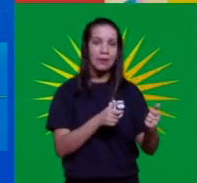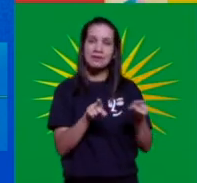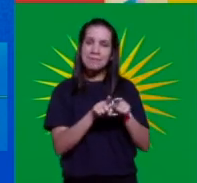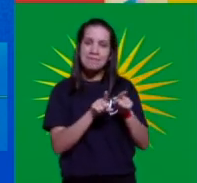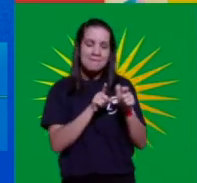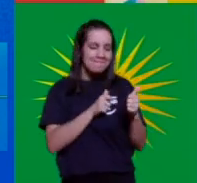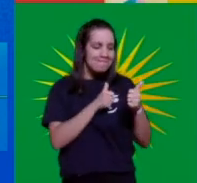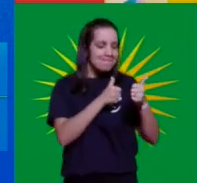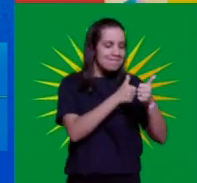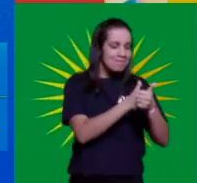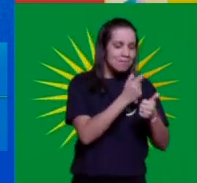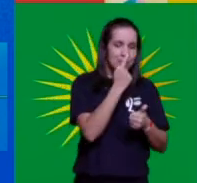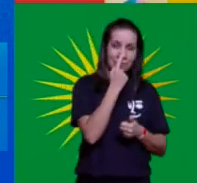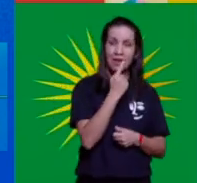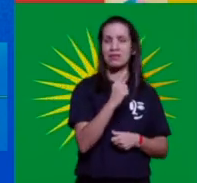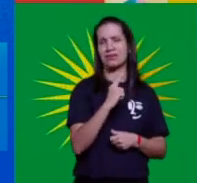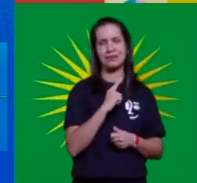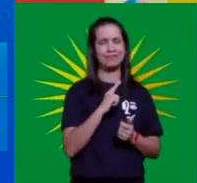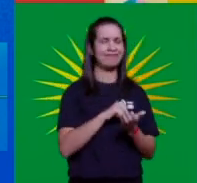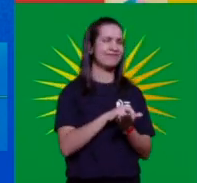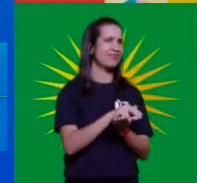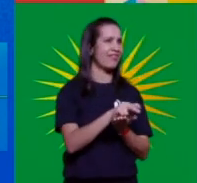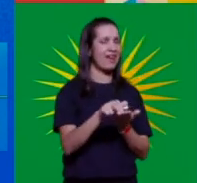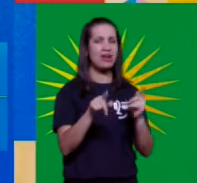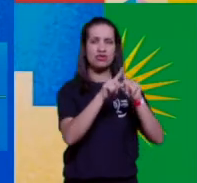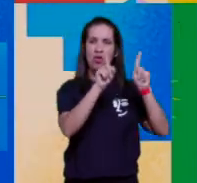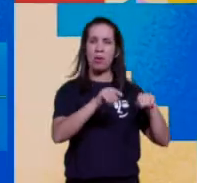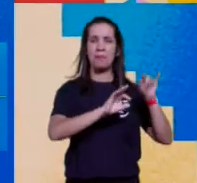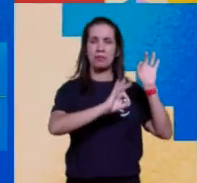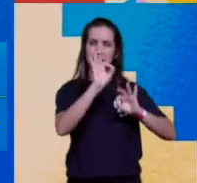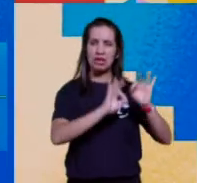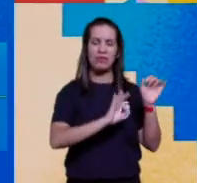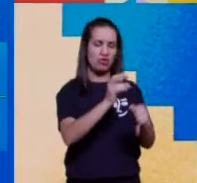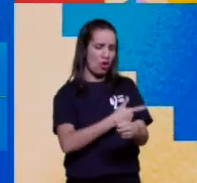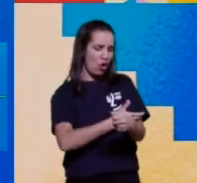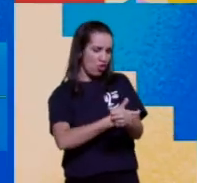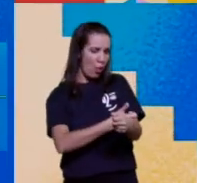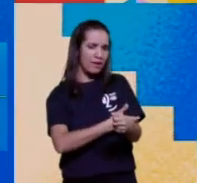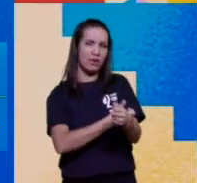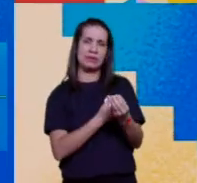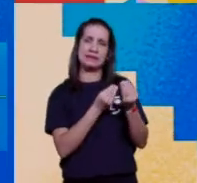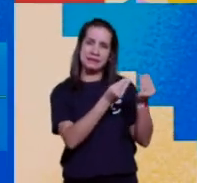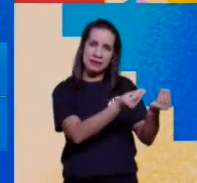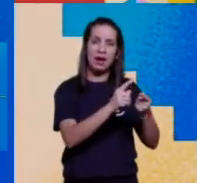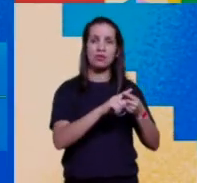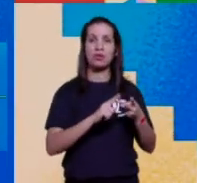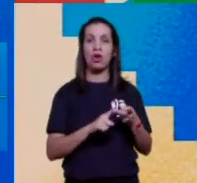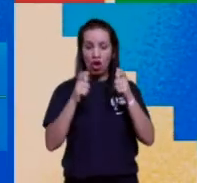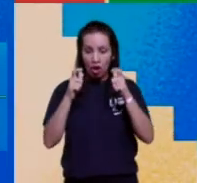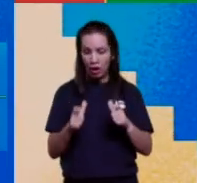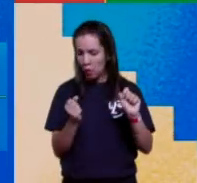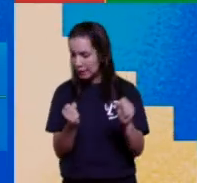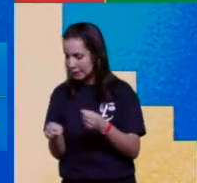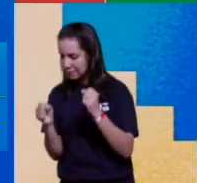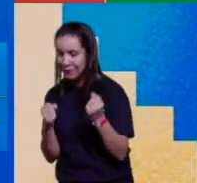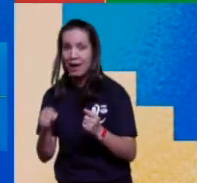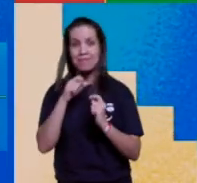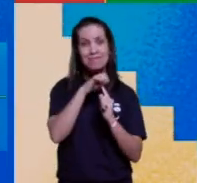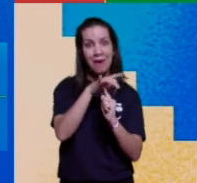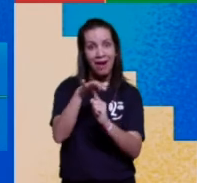proximidade. Então, são vários projetos. A gente tem doação de sangue, a gente tem limpeza de parques públicos, a gente tem limpeza de